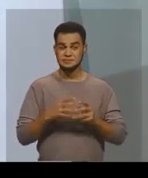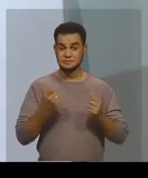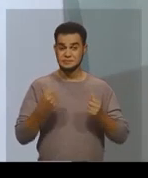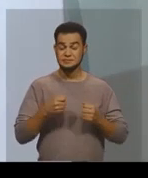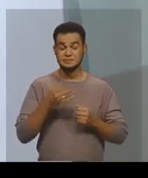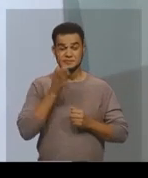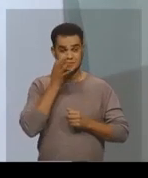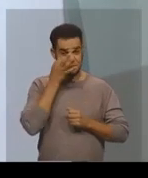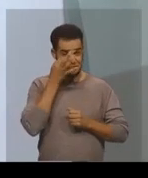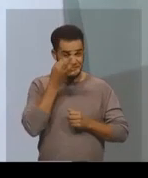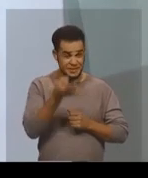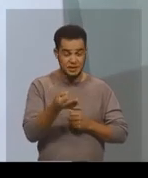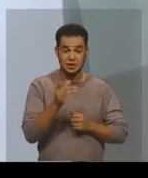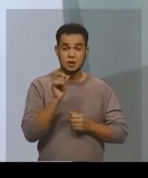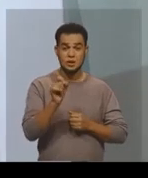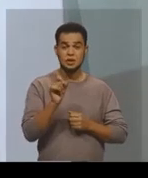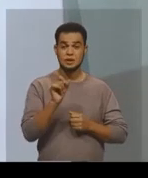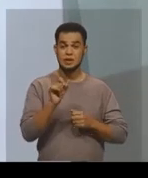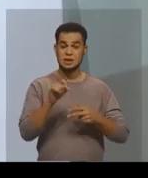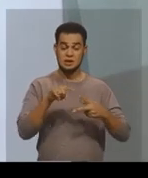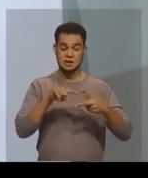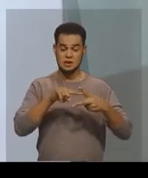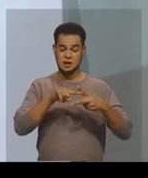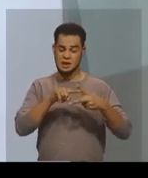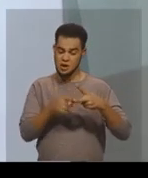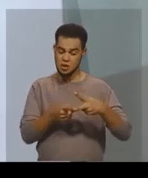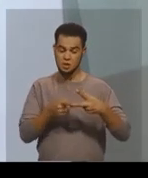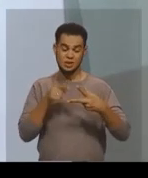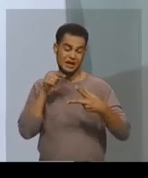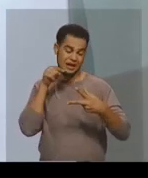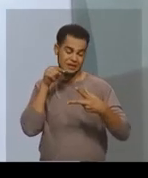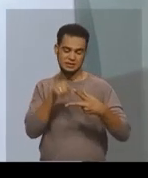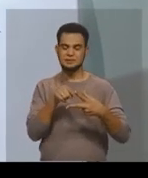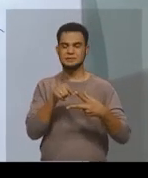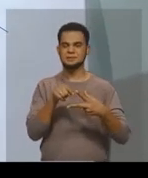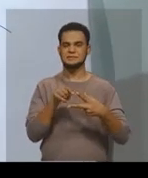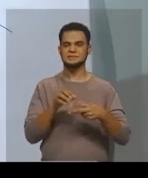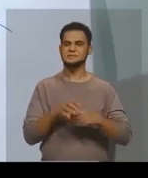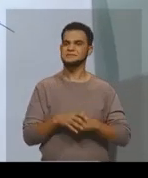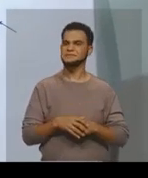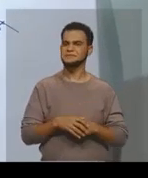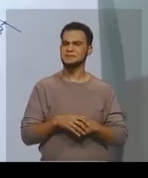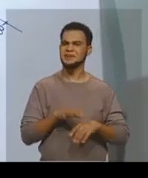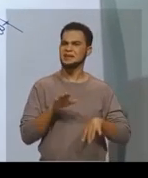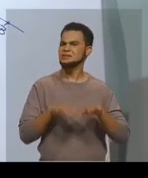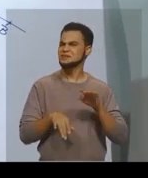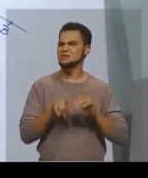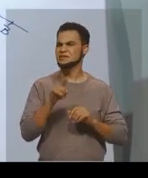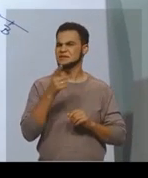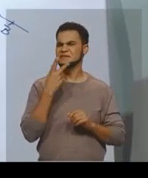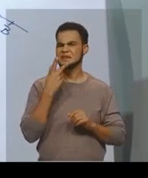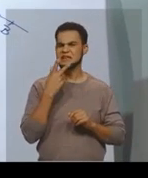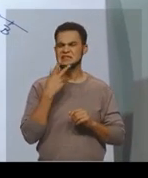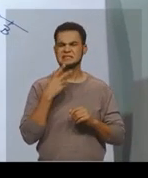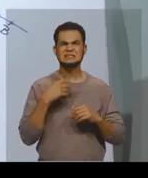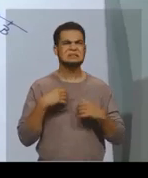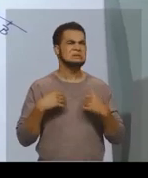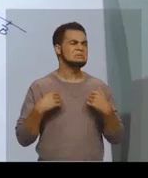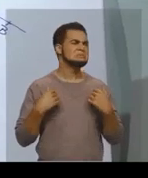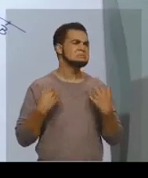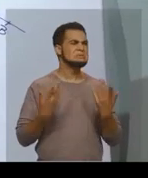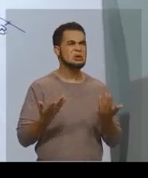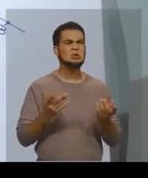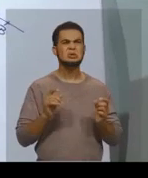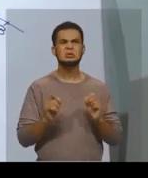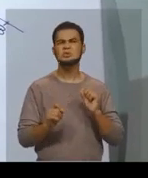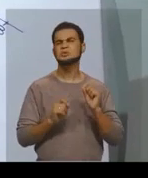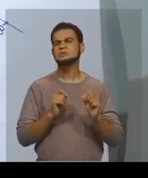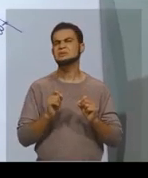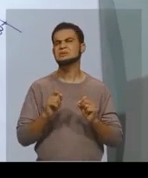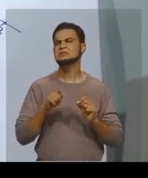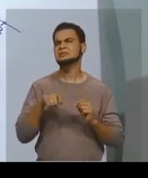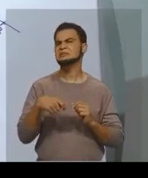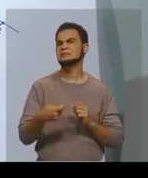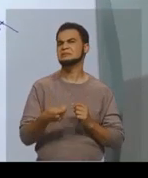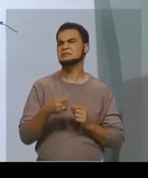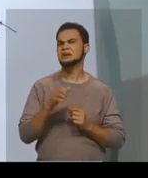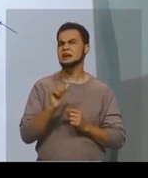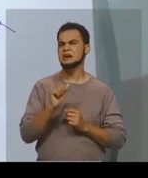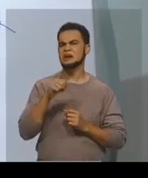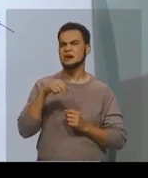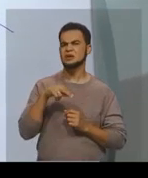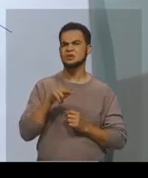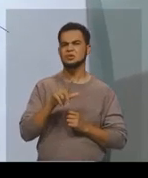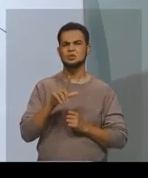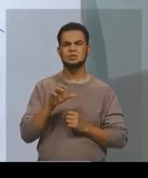angular. Se o ângulo está correndo para cá, é a minha região angular. Aí você vai ver e vai falar assim, então o que determina esse ângulo, né?